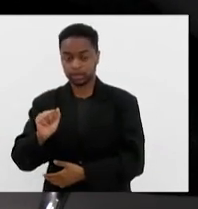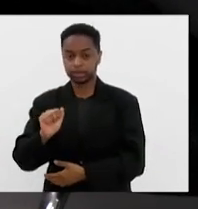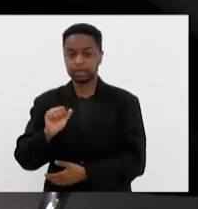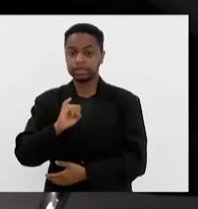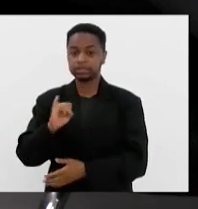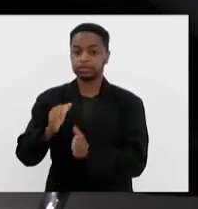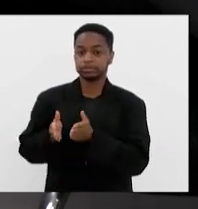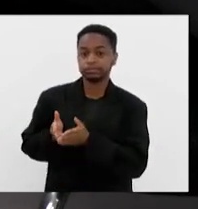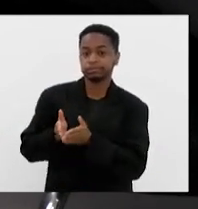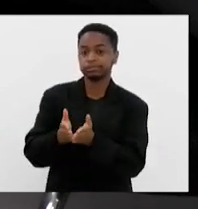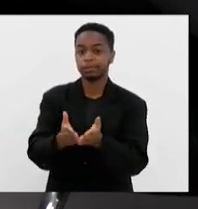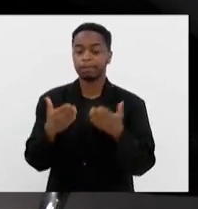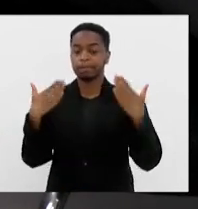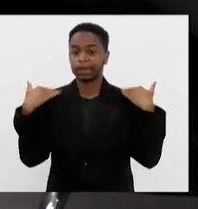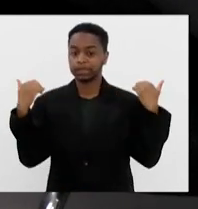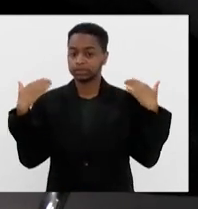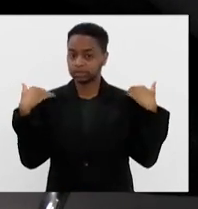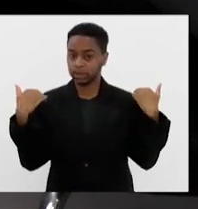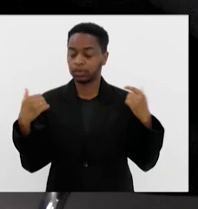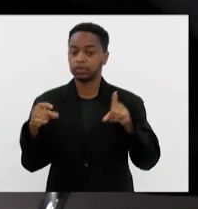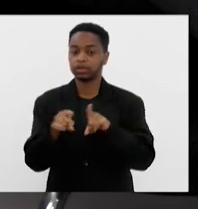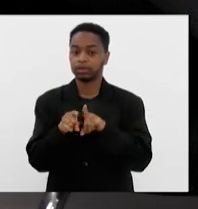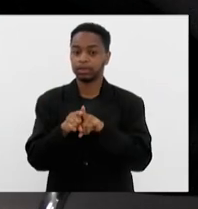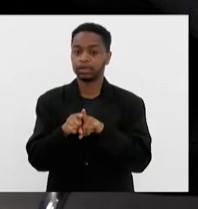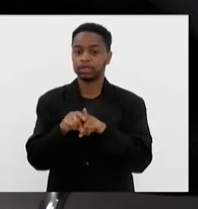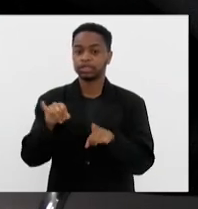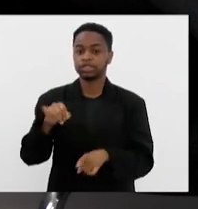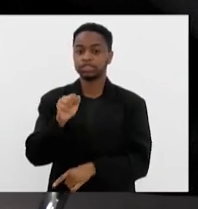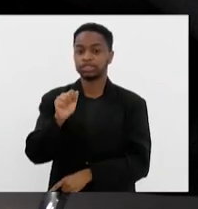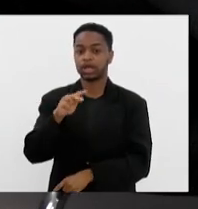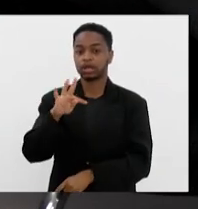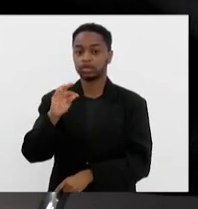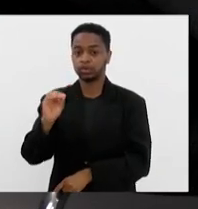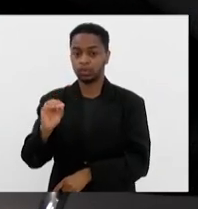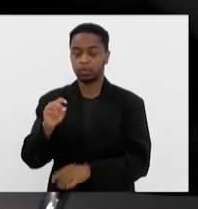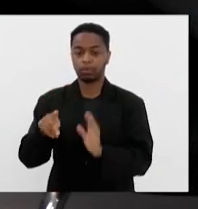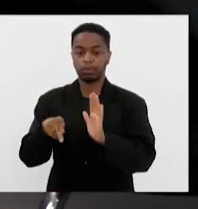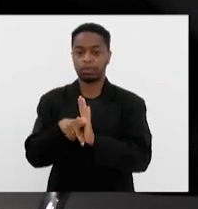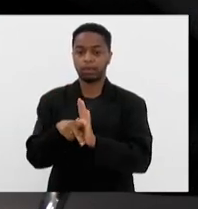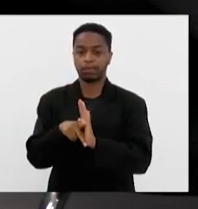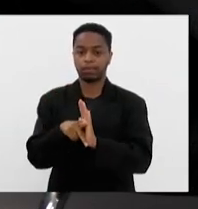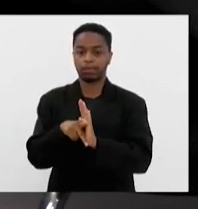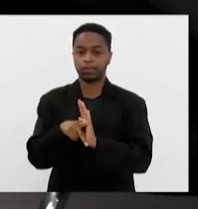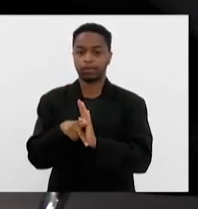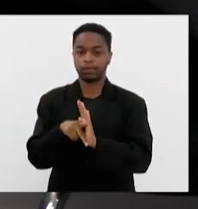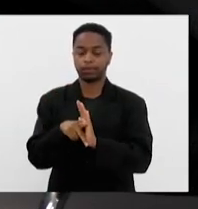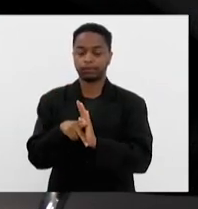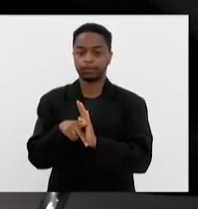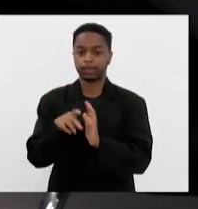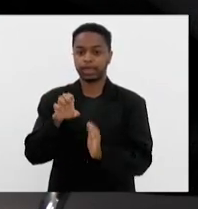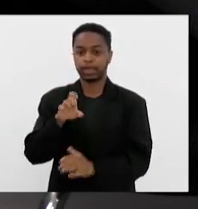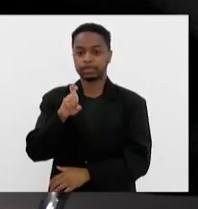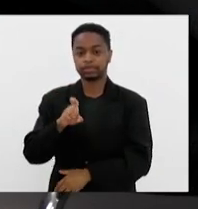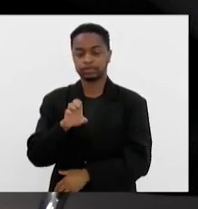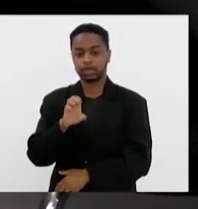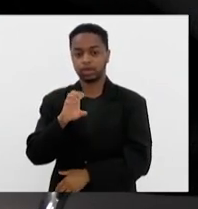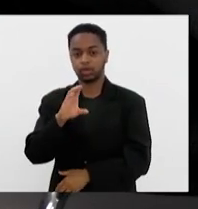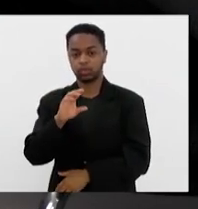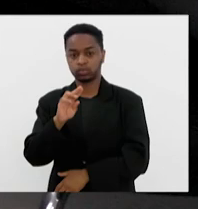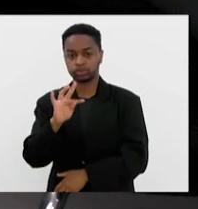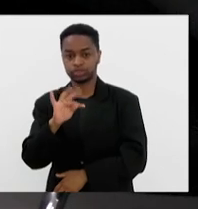embarcações de passeio e jatos de executivo. Esse projeto foi apresentado